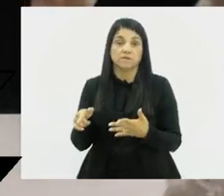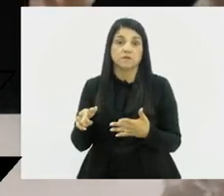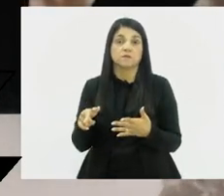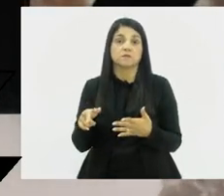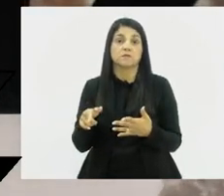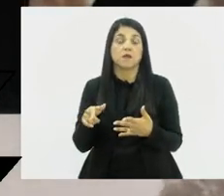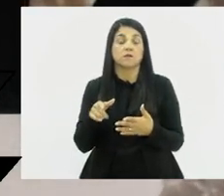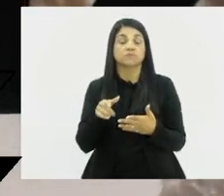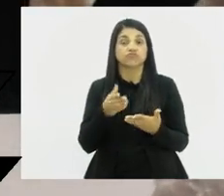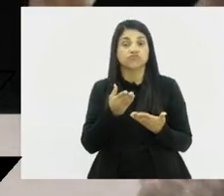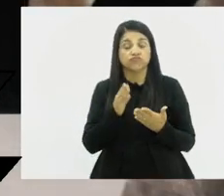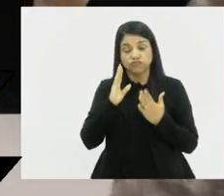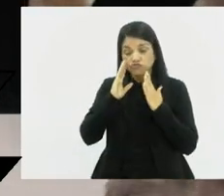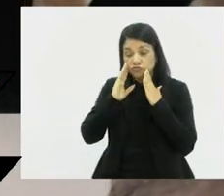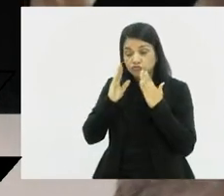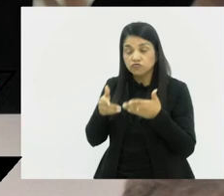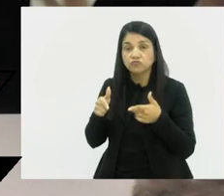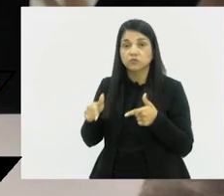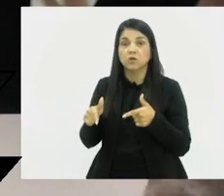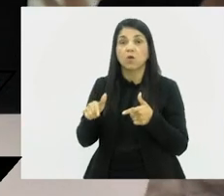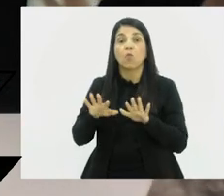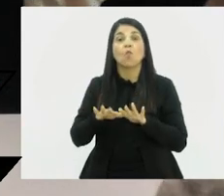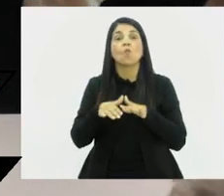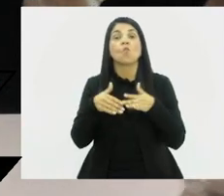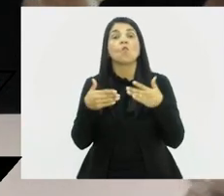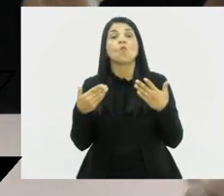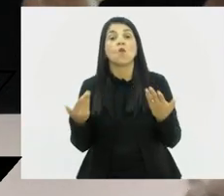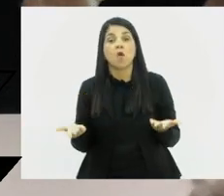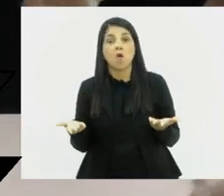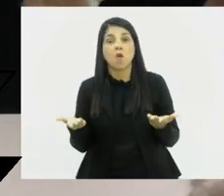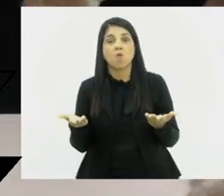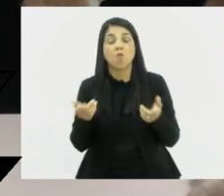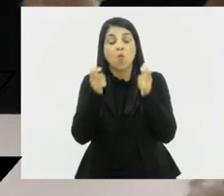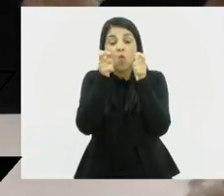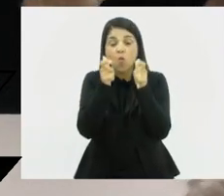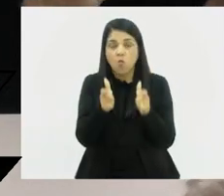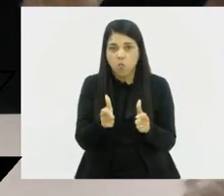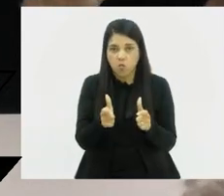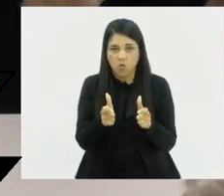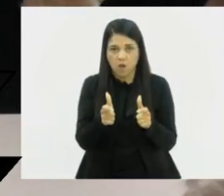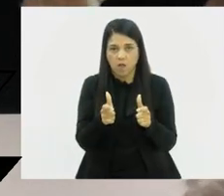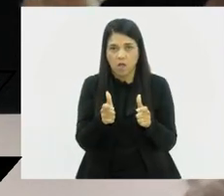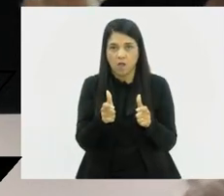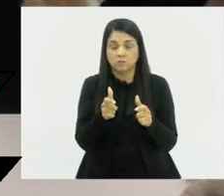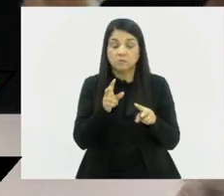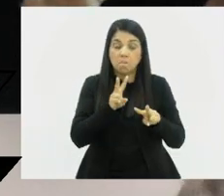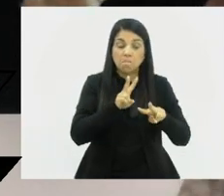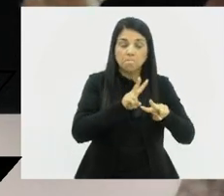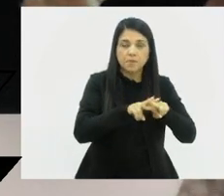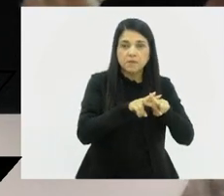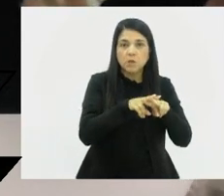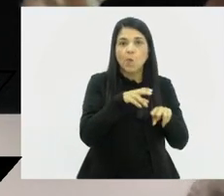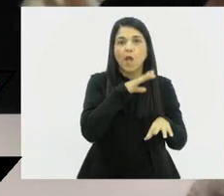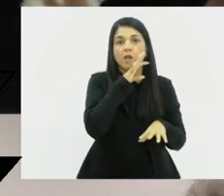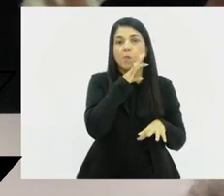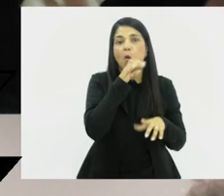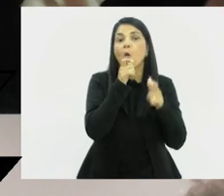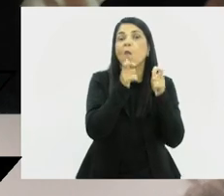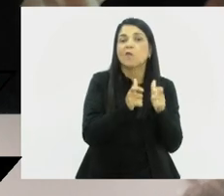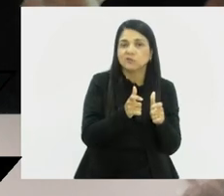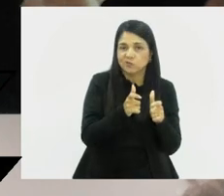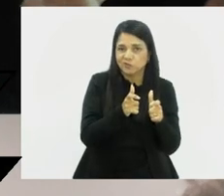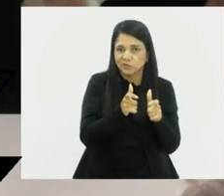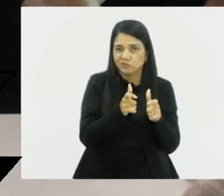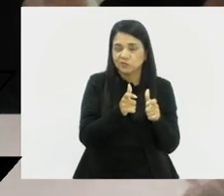para direcionar qual seria o local de destino em caso de apreensão desse animal, se o